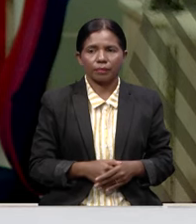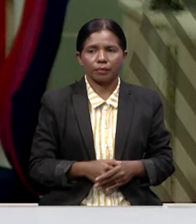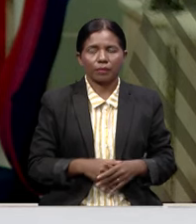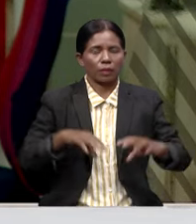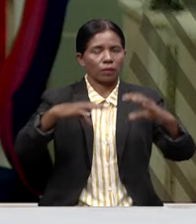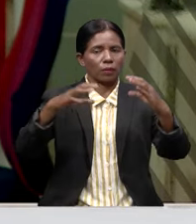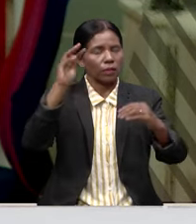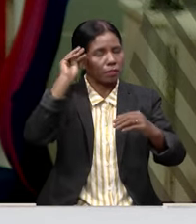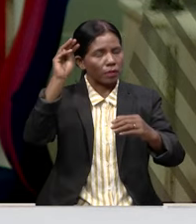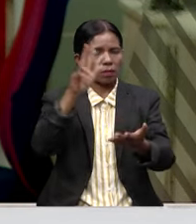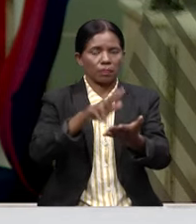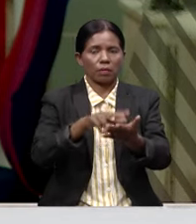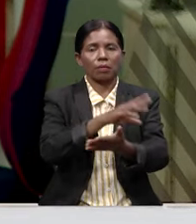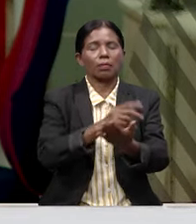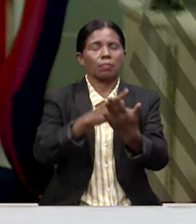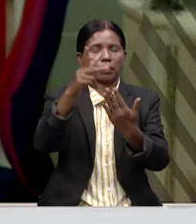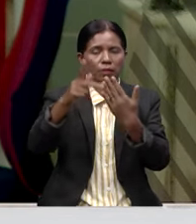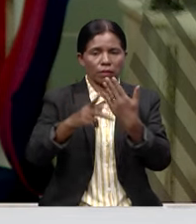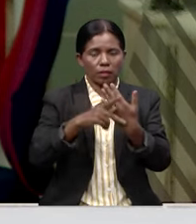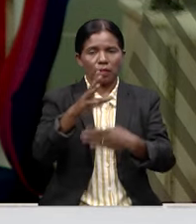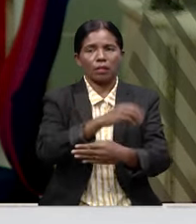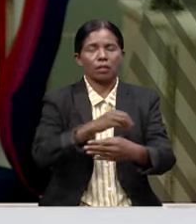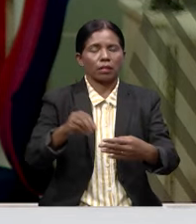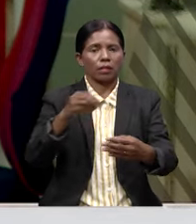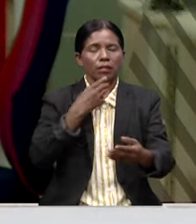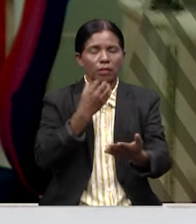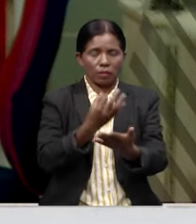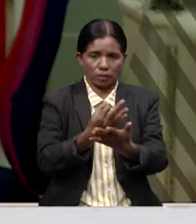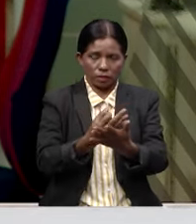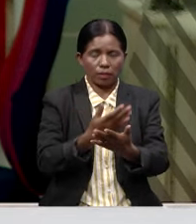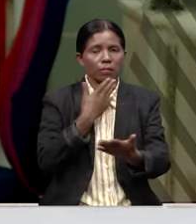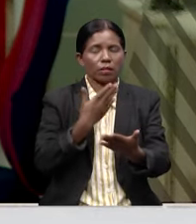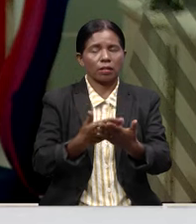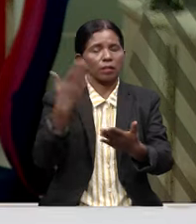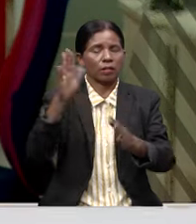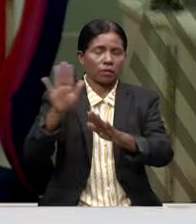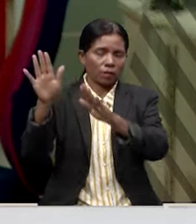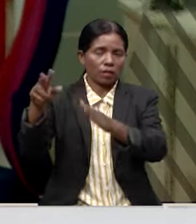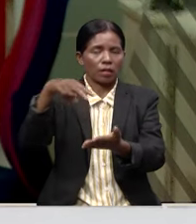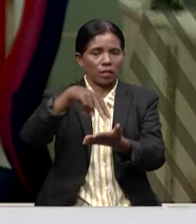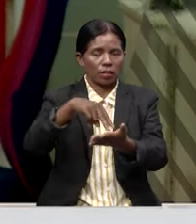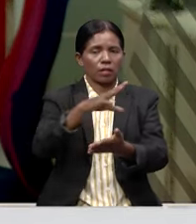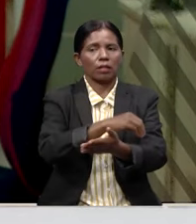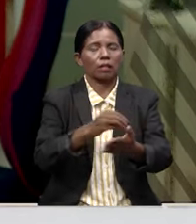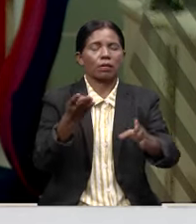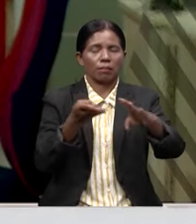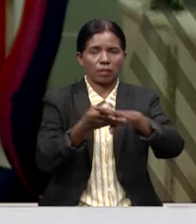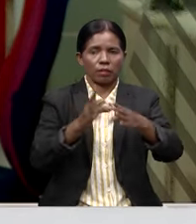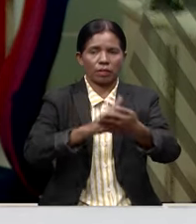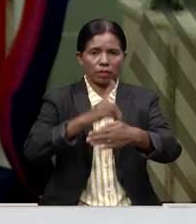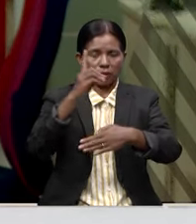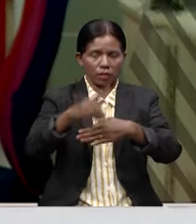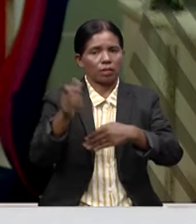Conselho Ministro apoia acordo programa Medida Resiliência no Meio Subsistência e a Setor Rural neb estabelece ONU ao Banco de